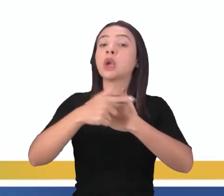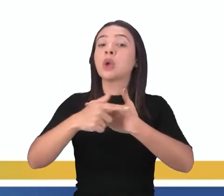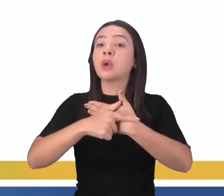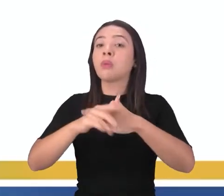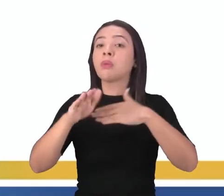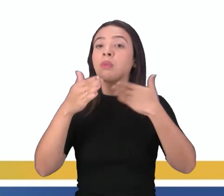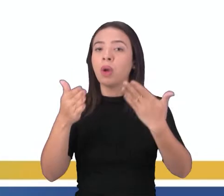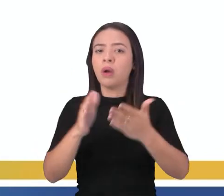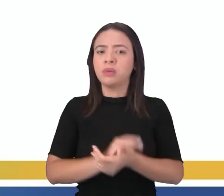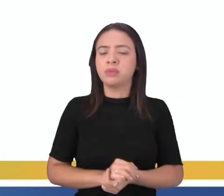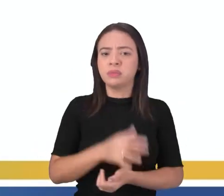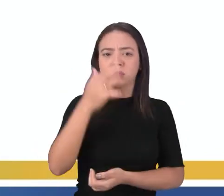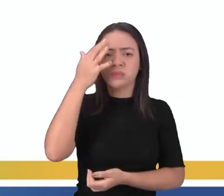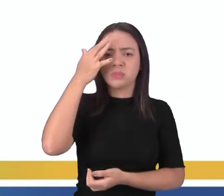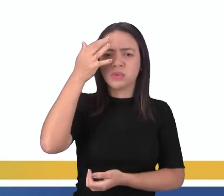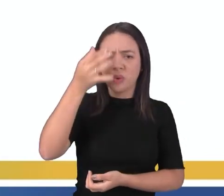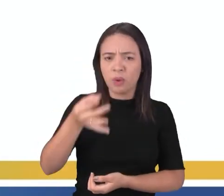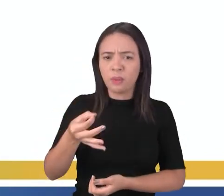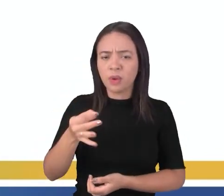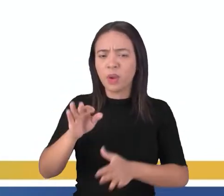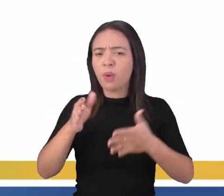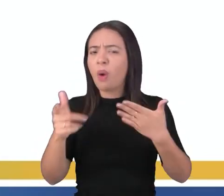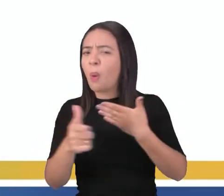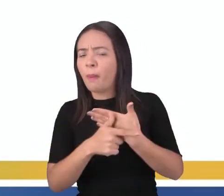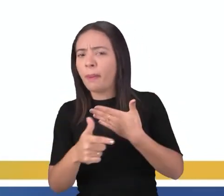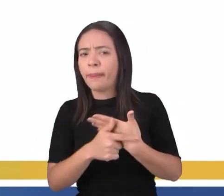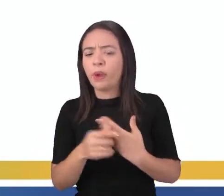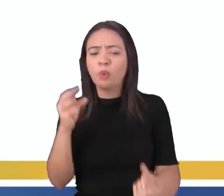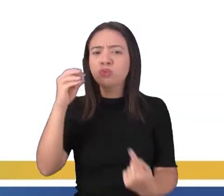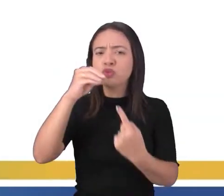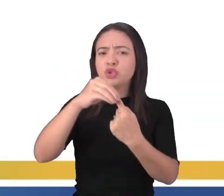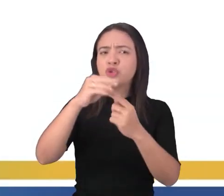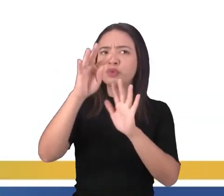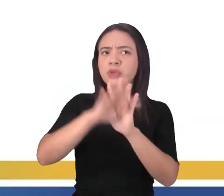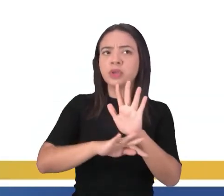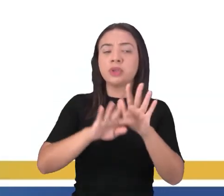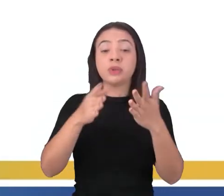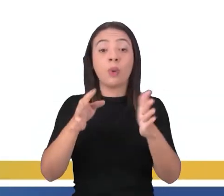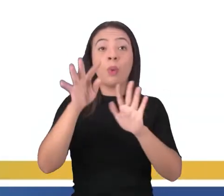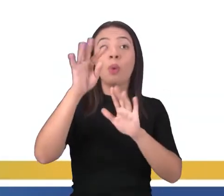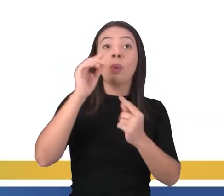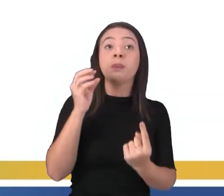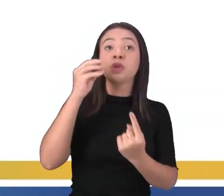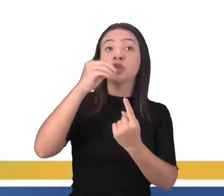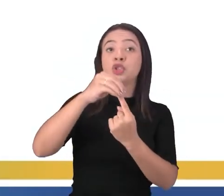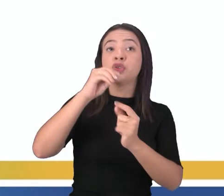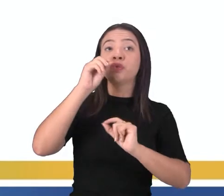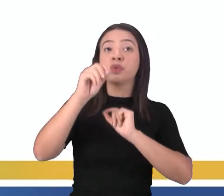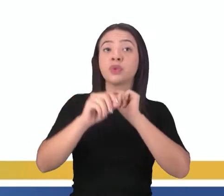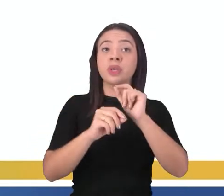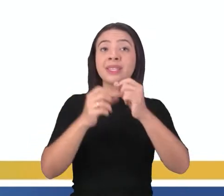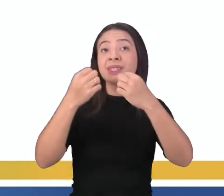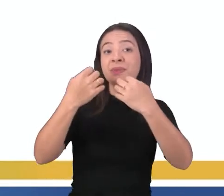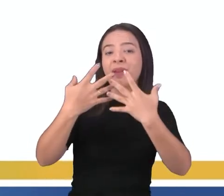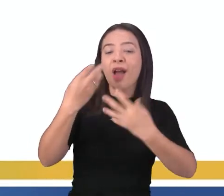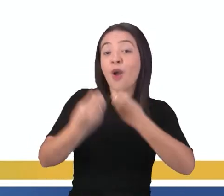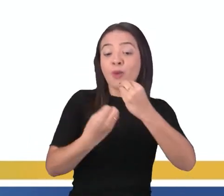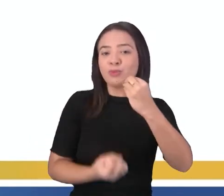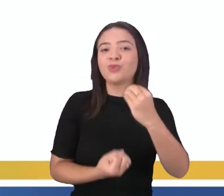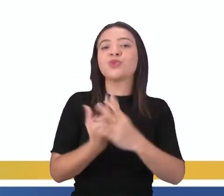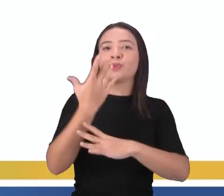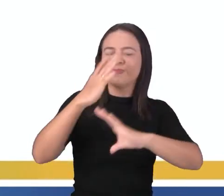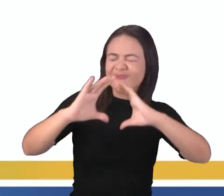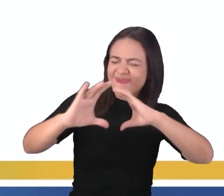texto. Você conseguiu entender qual é a finalidade desse texto? A finalidade desse texto é contar sobre o surgimento